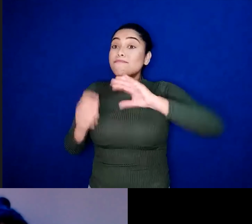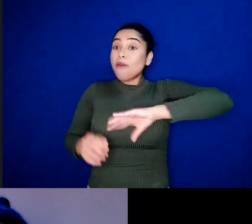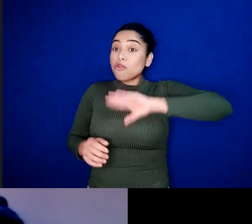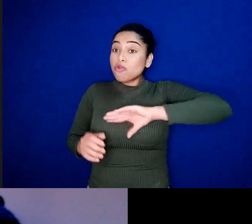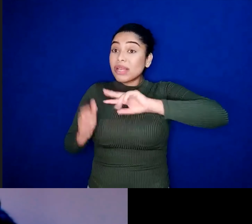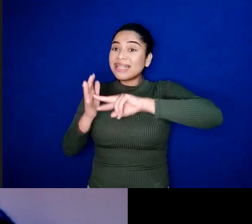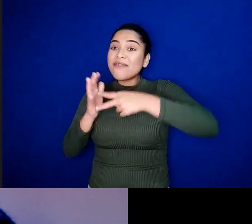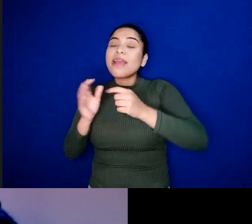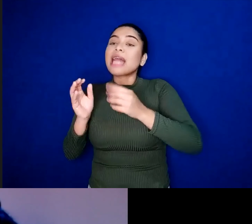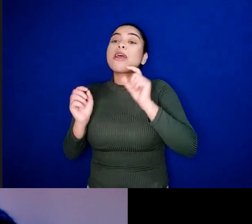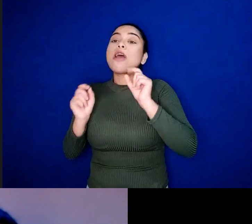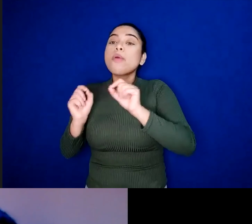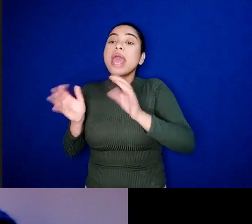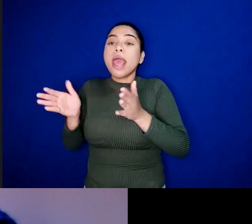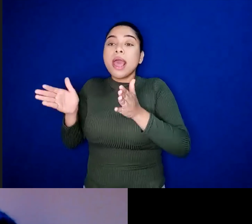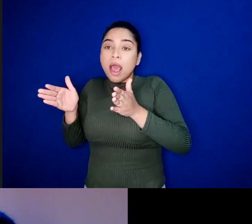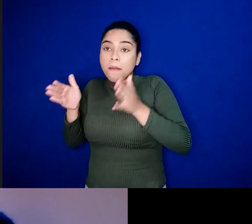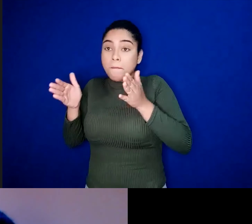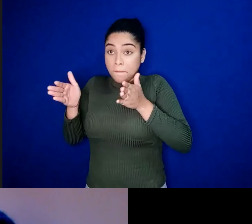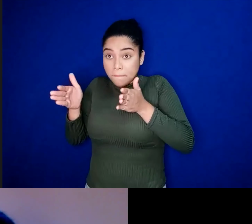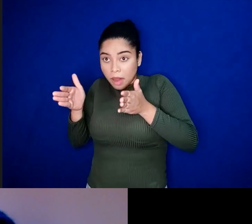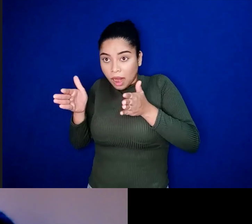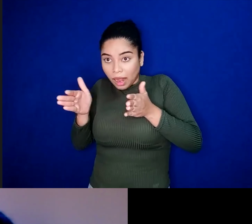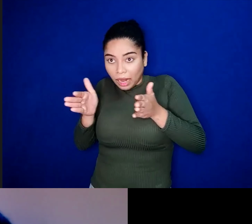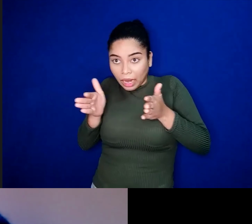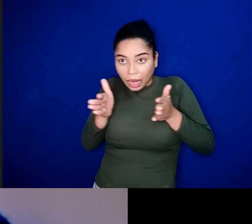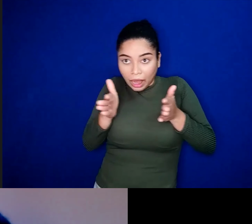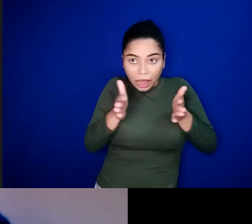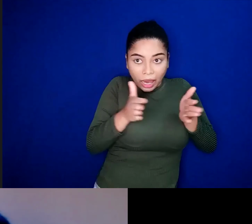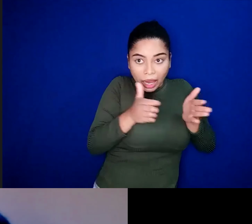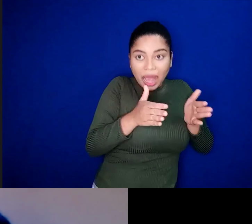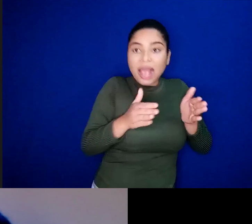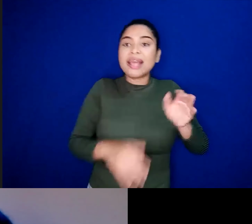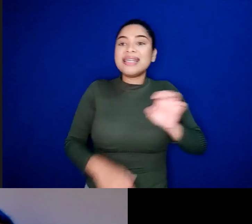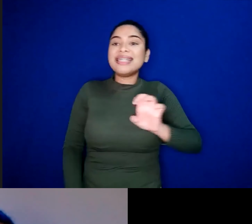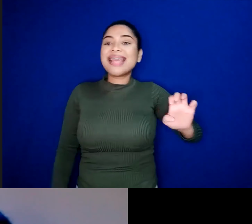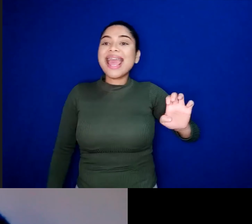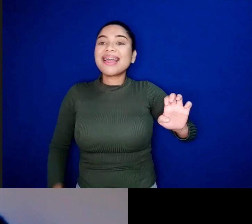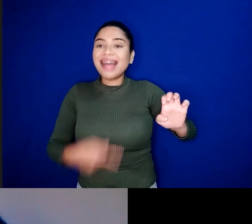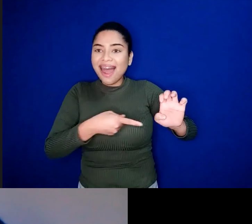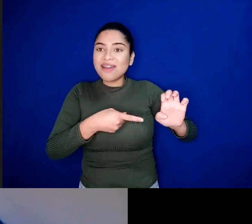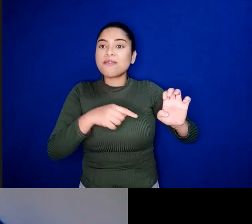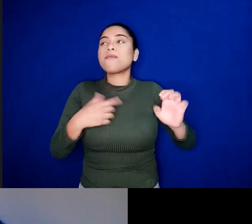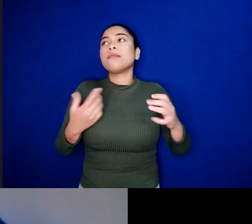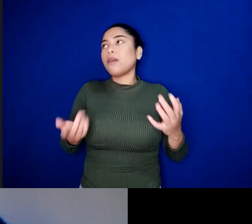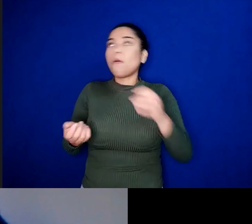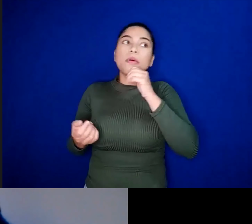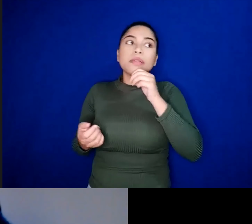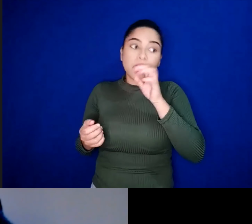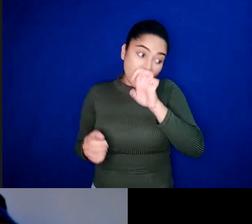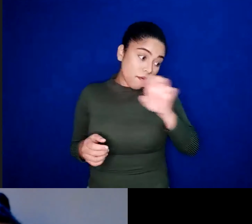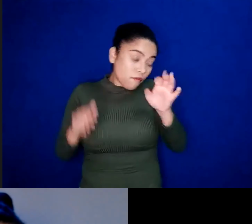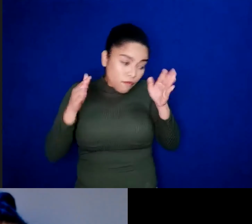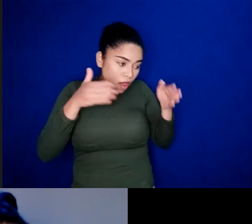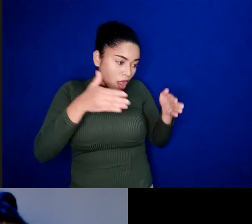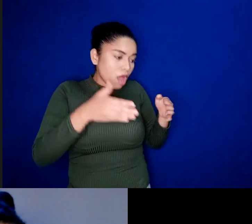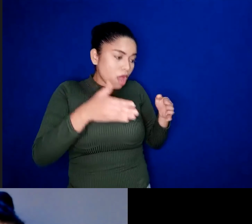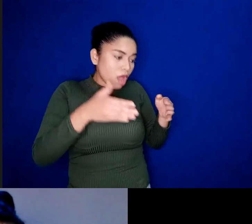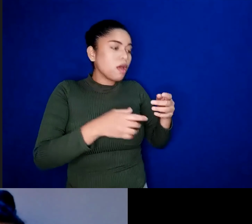literalmente assim o processo de desenvolvimento de um produto então eu venho com a necessidade o negócios eu passo ali